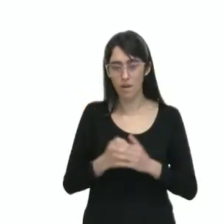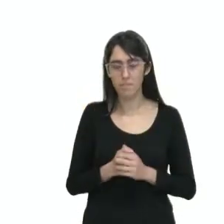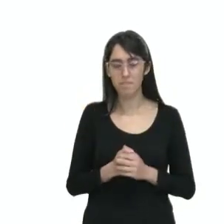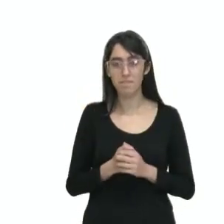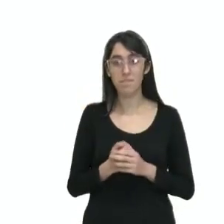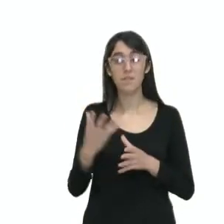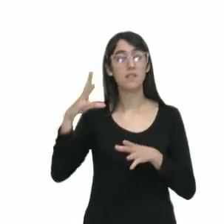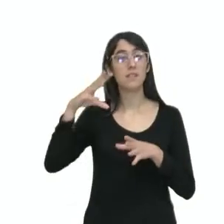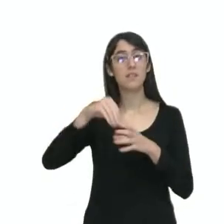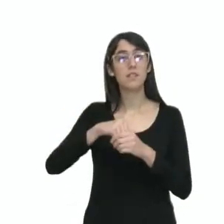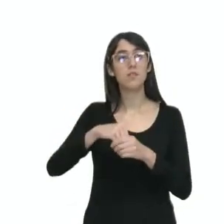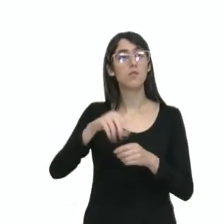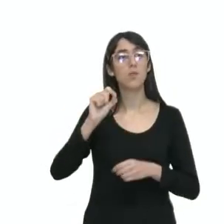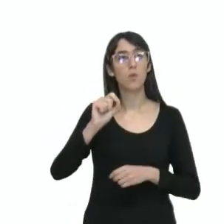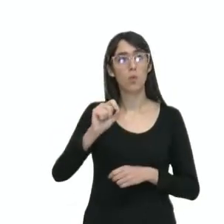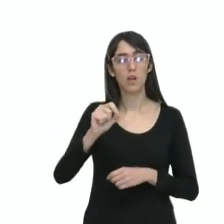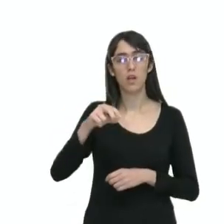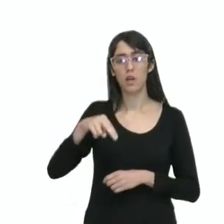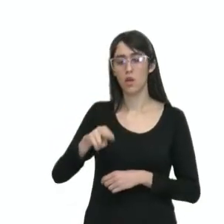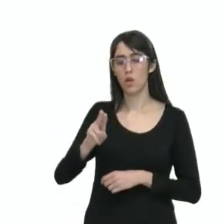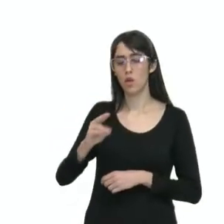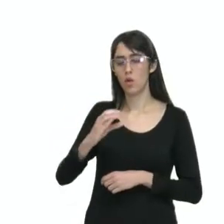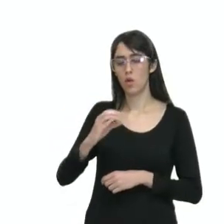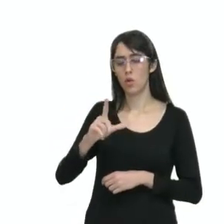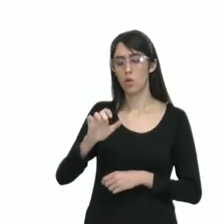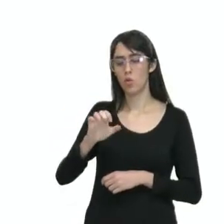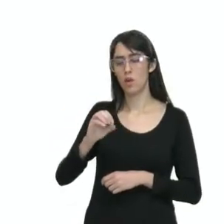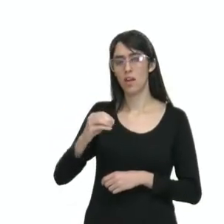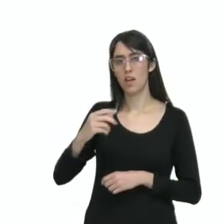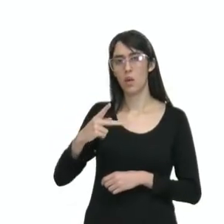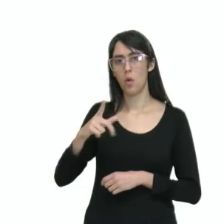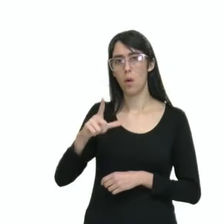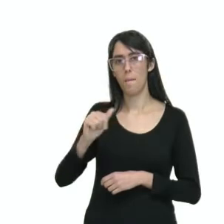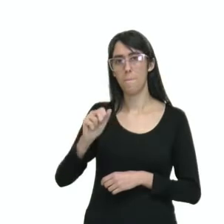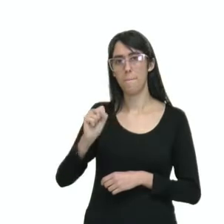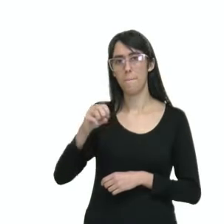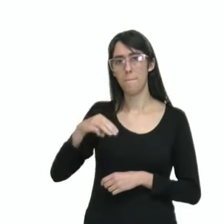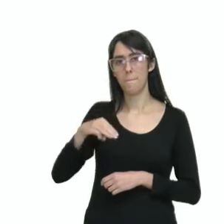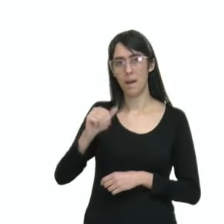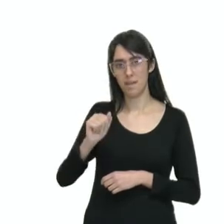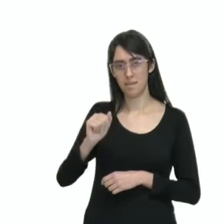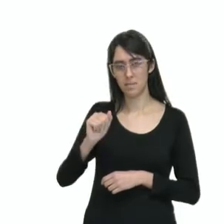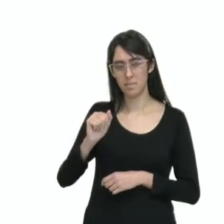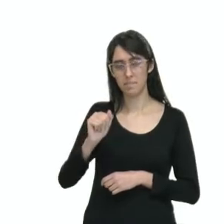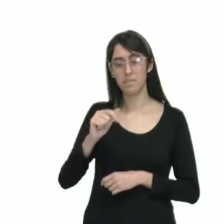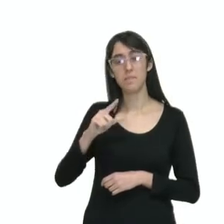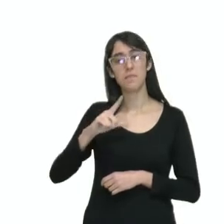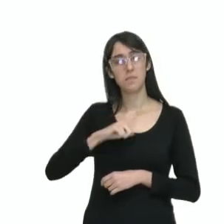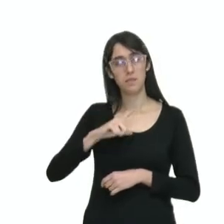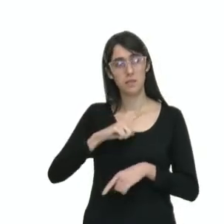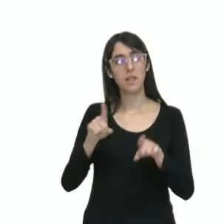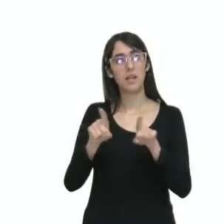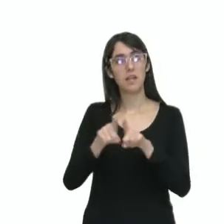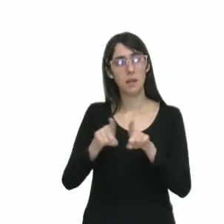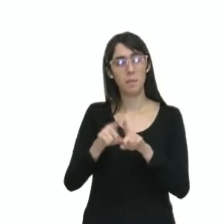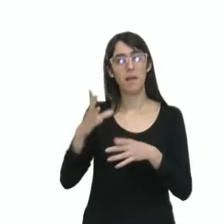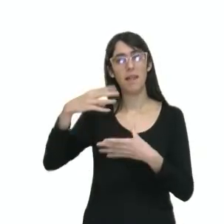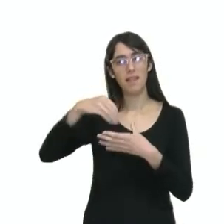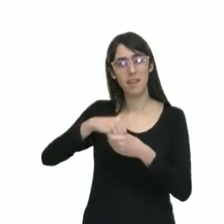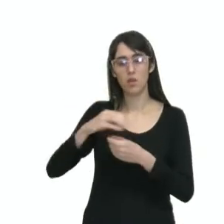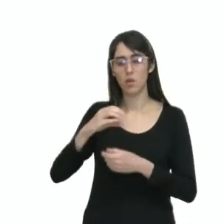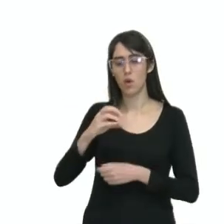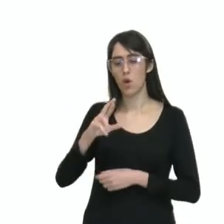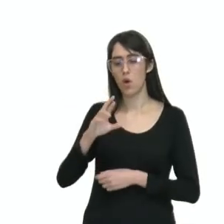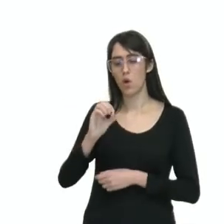seu interior temos o nucleoplasma. Ele é imerso e encontramos a cromatina,